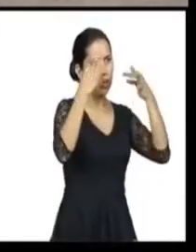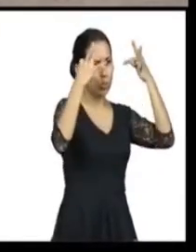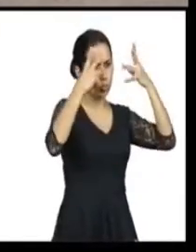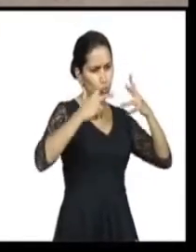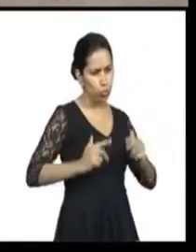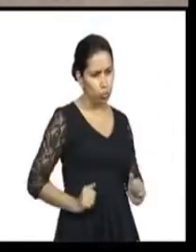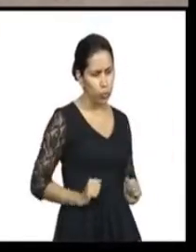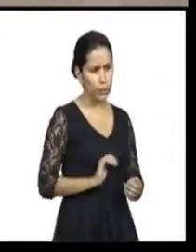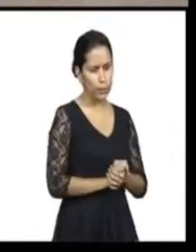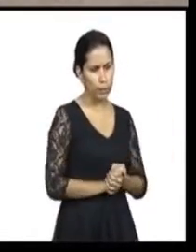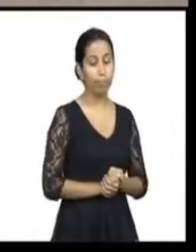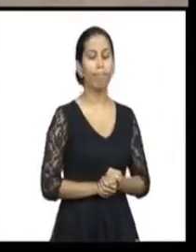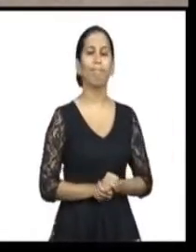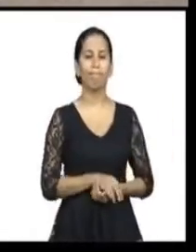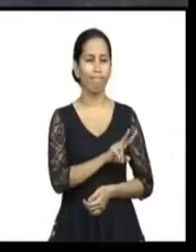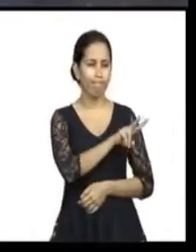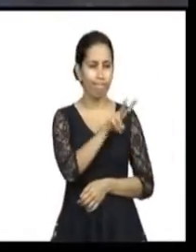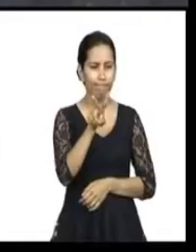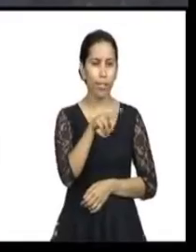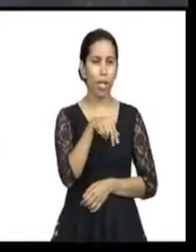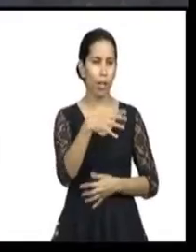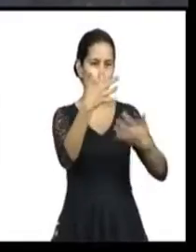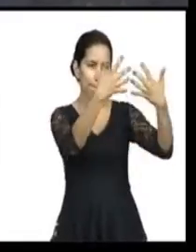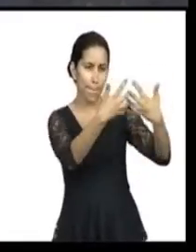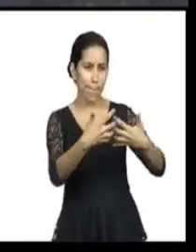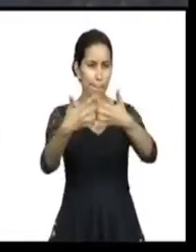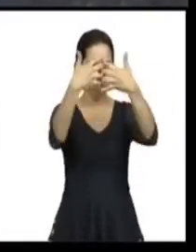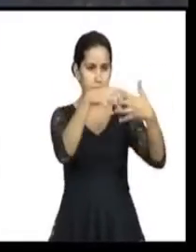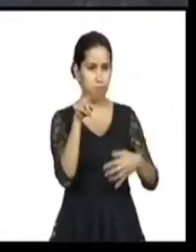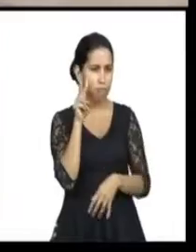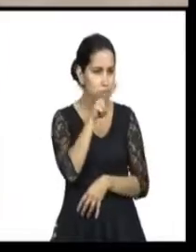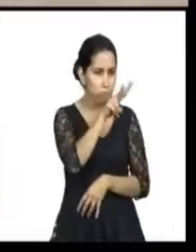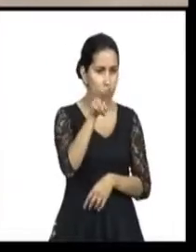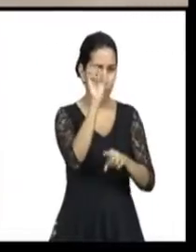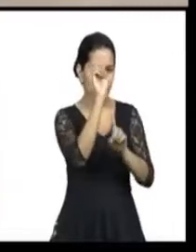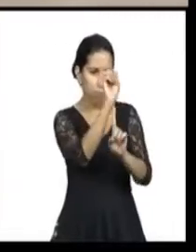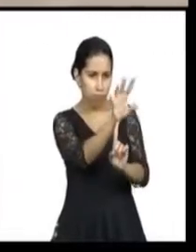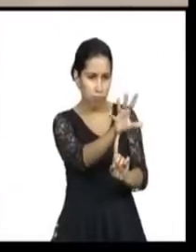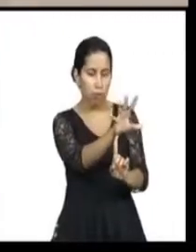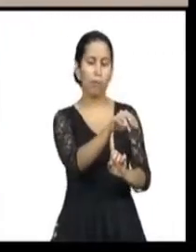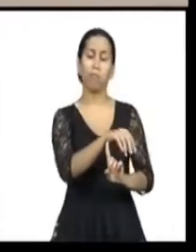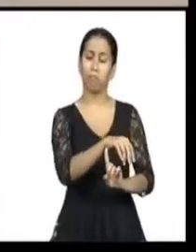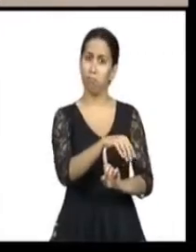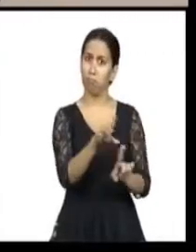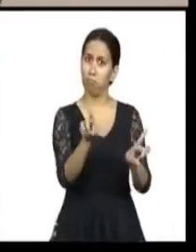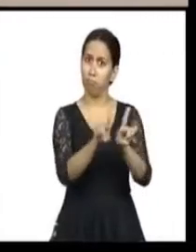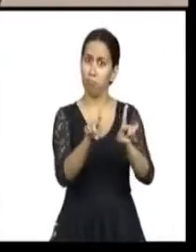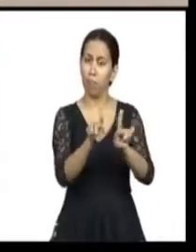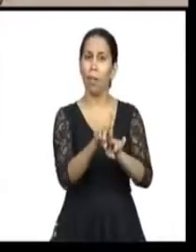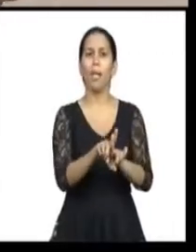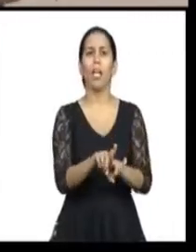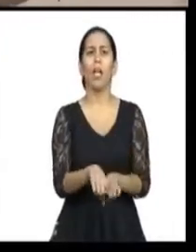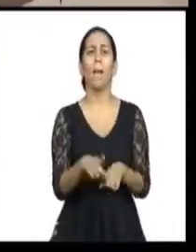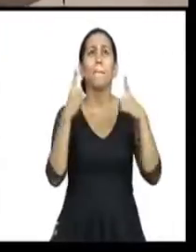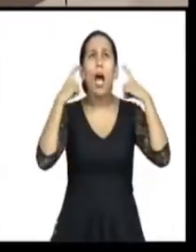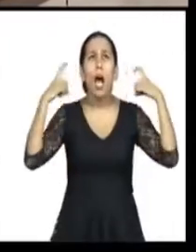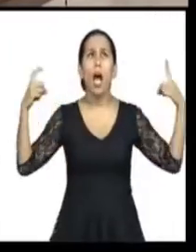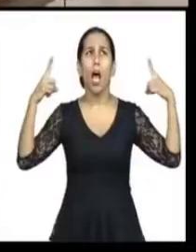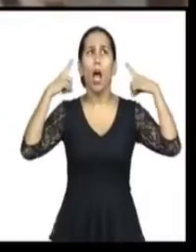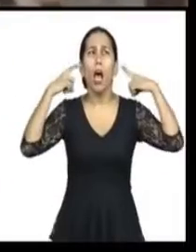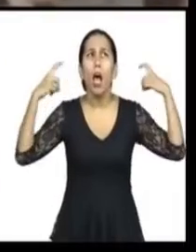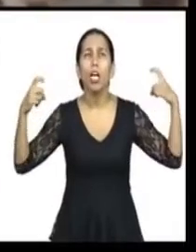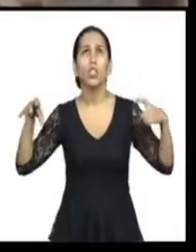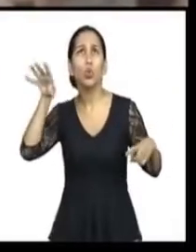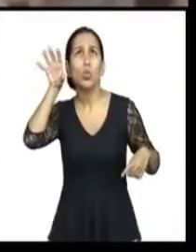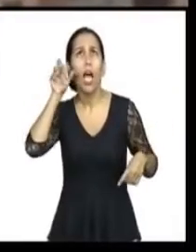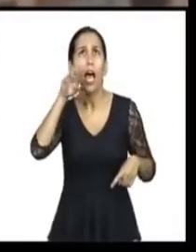as indicações de luz estão ok e se os faróis estão acesos. Máquinas de grande porte também devem ter um sinal sonoro de ré.